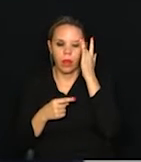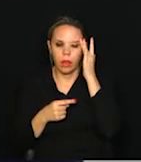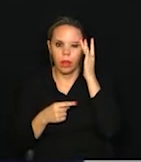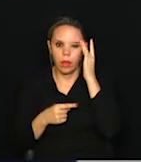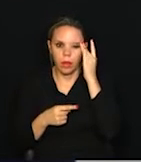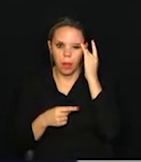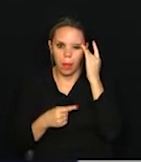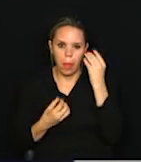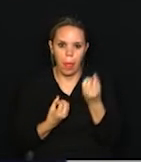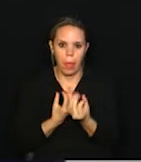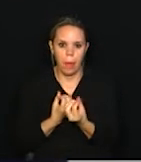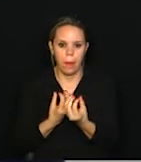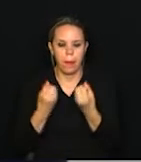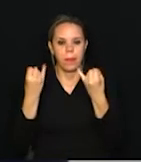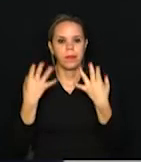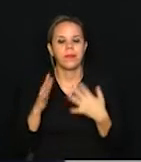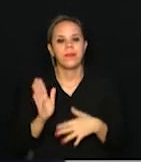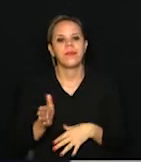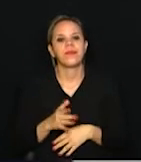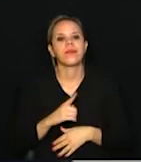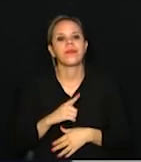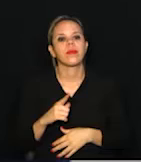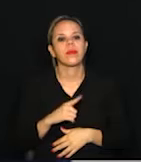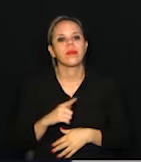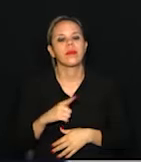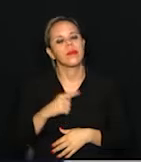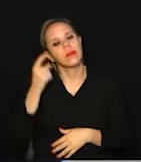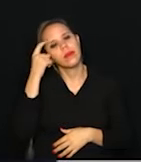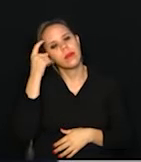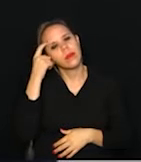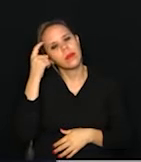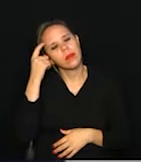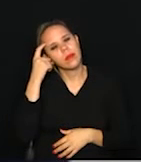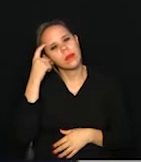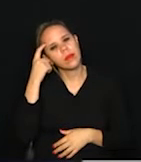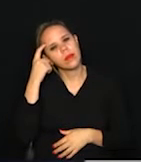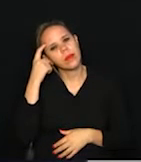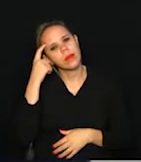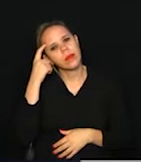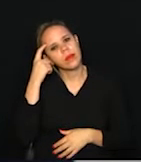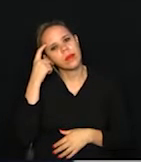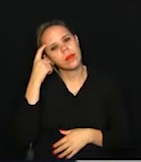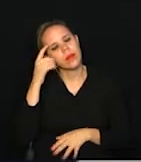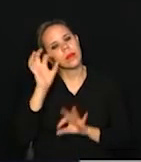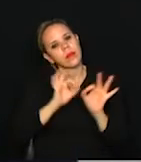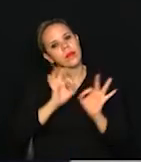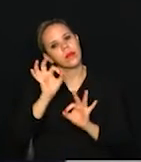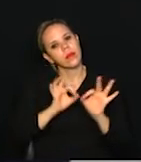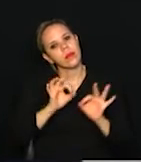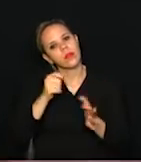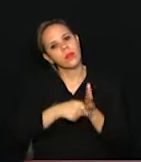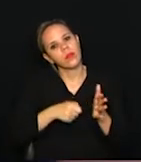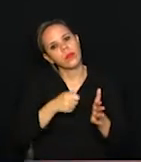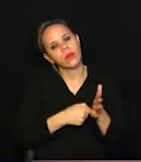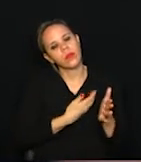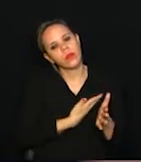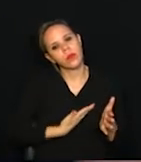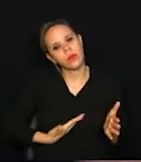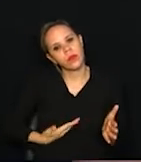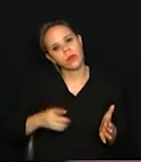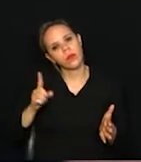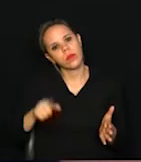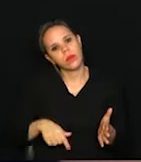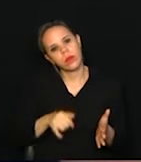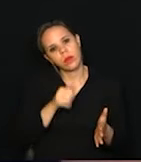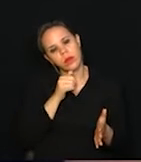duas informações, assim, já que a gente está pensando nessa questão da elaboração de políticas públicas, né? Uma